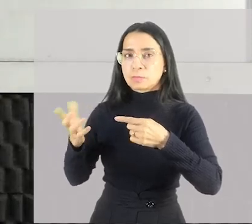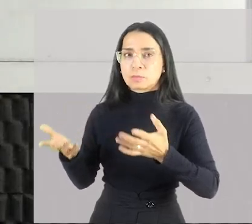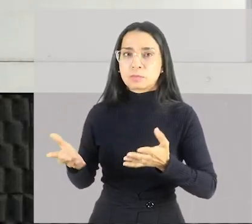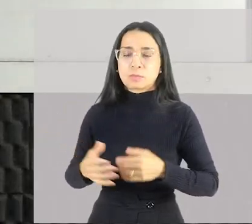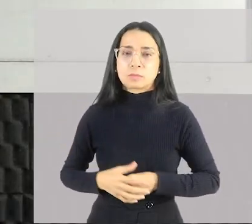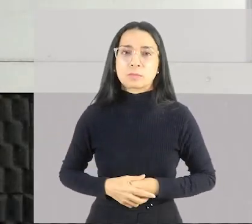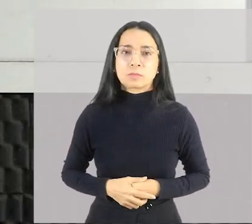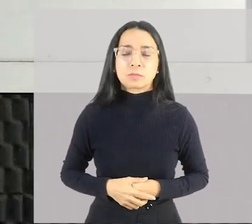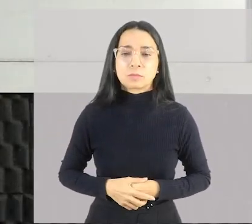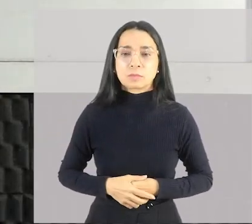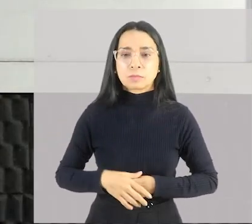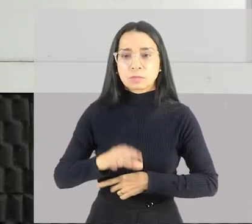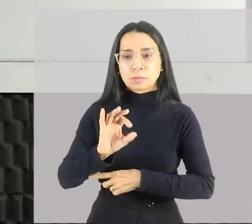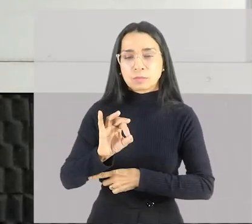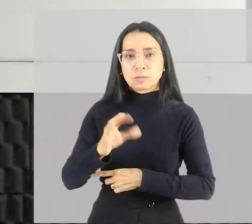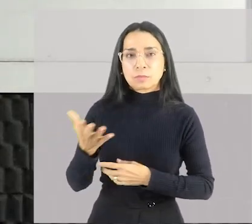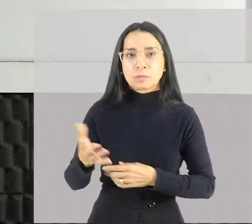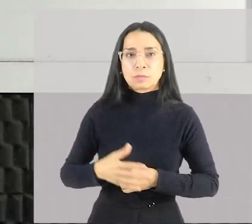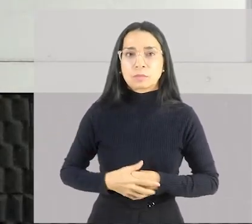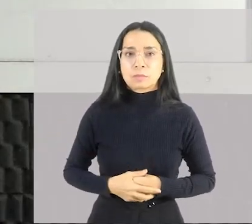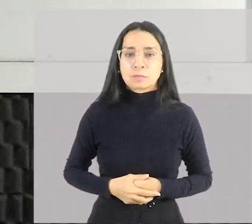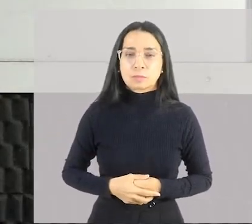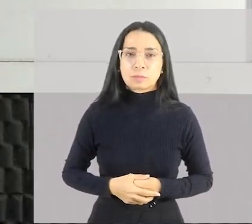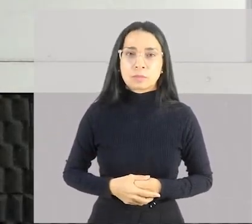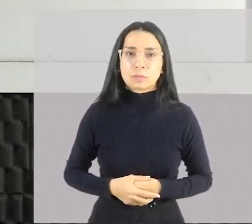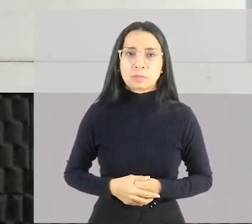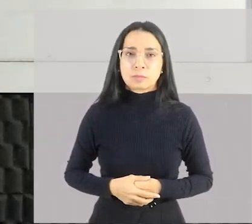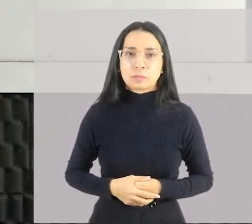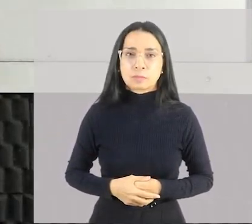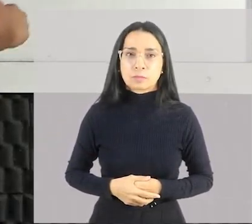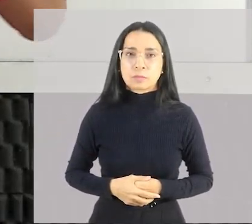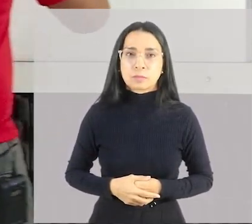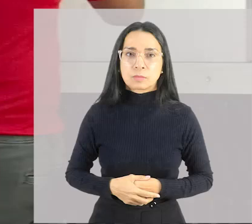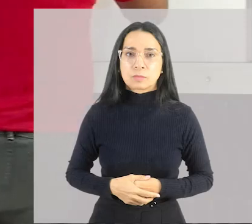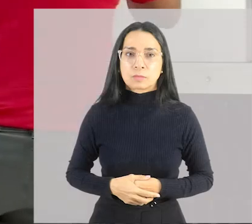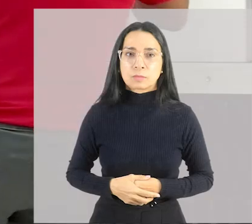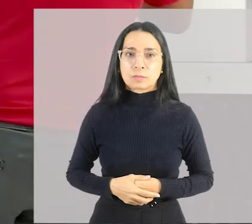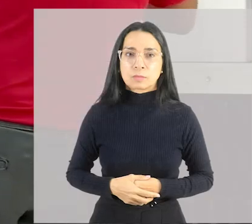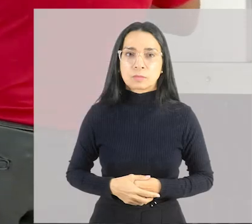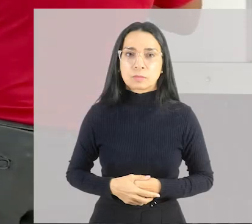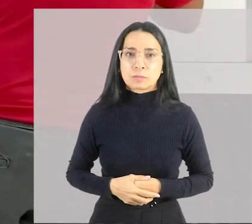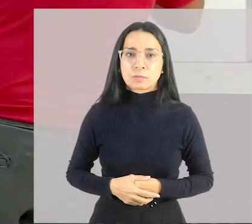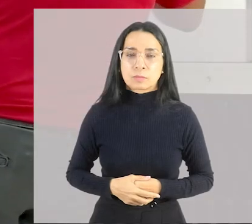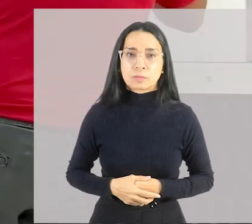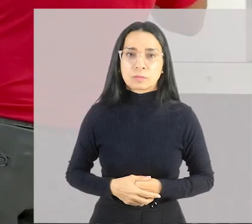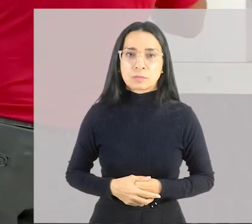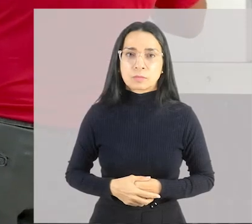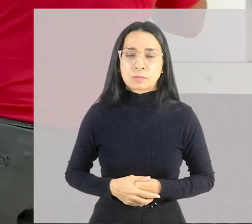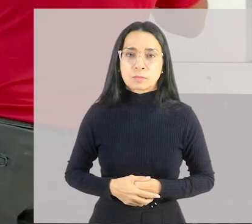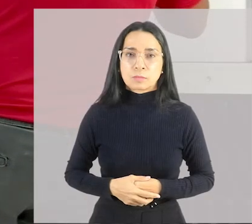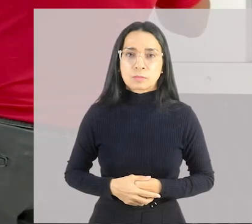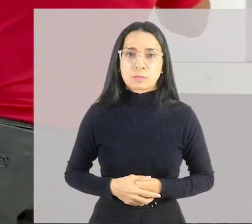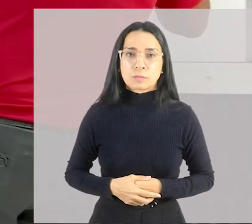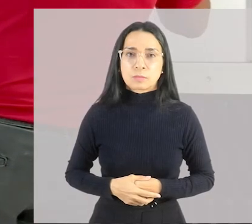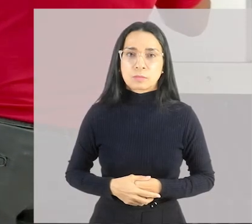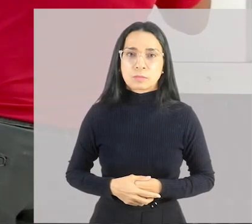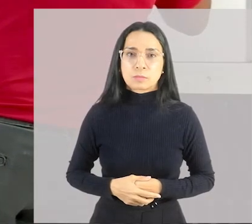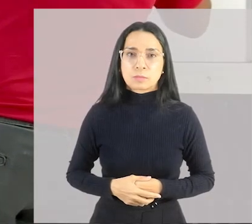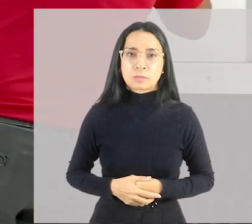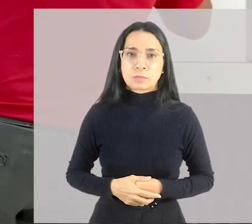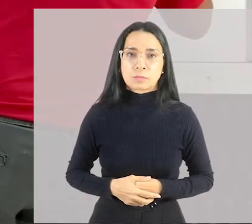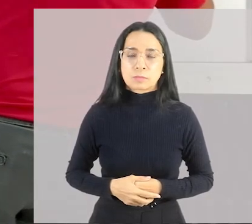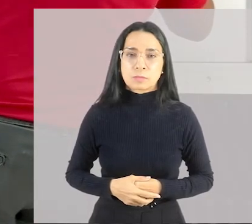fatorial certo vou correr com esse S até chegar no 5 aí você vai ter 7